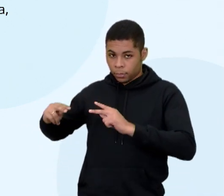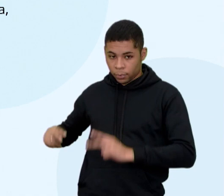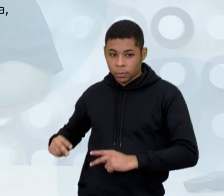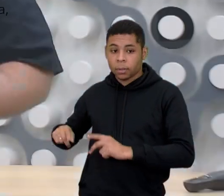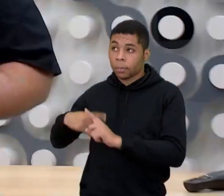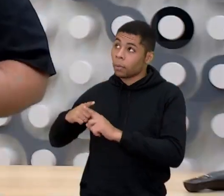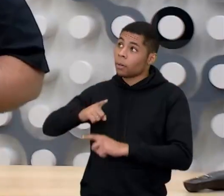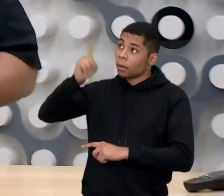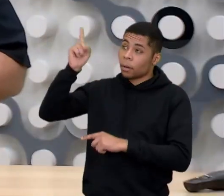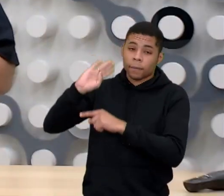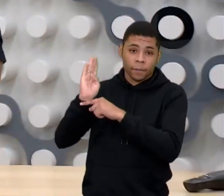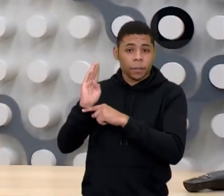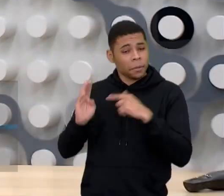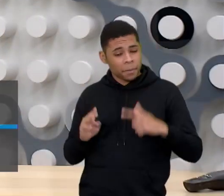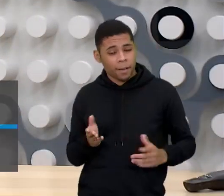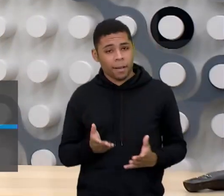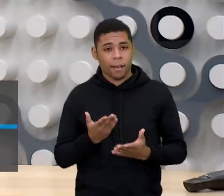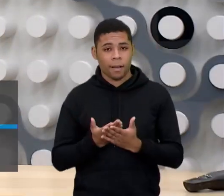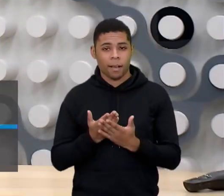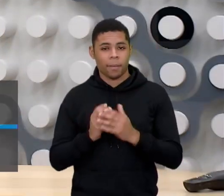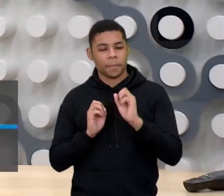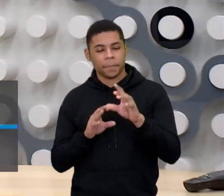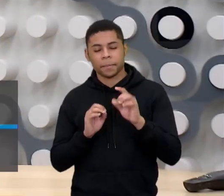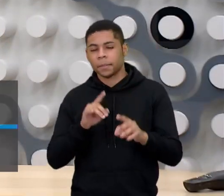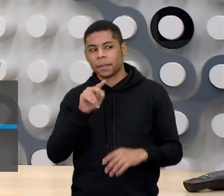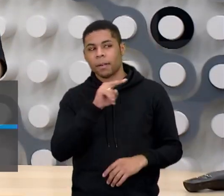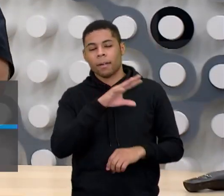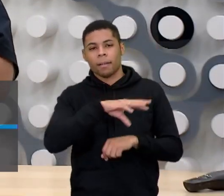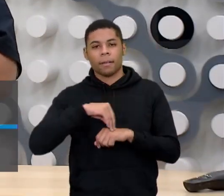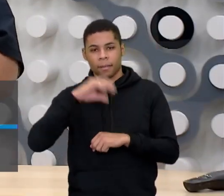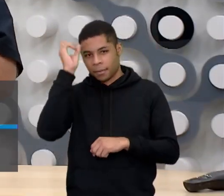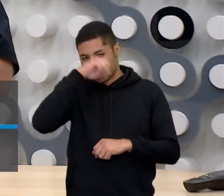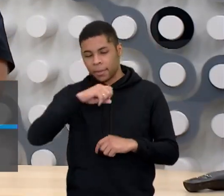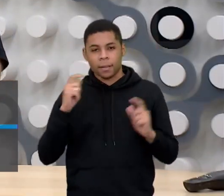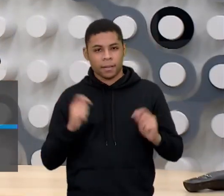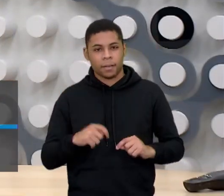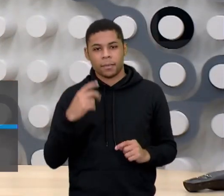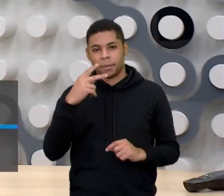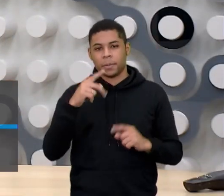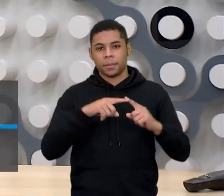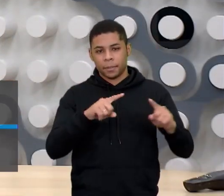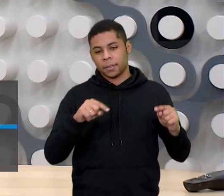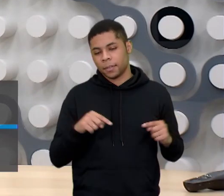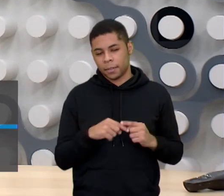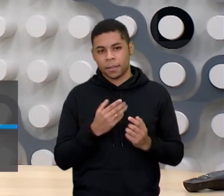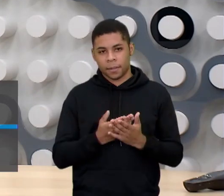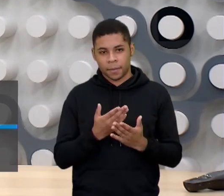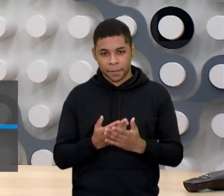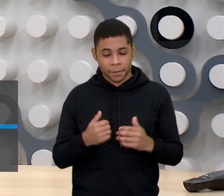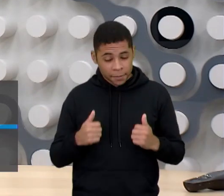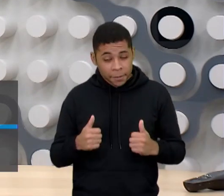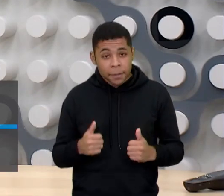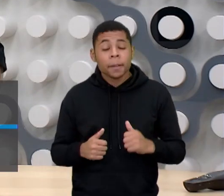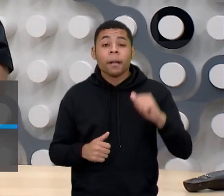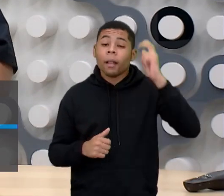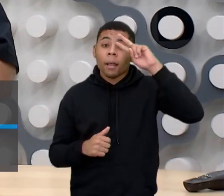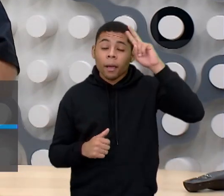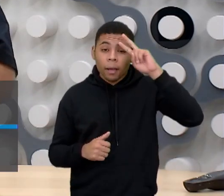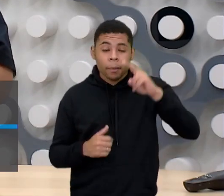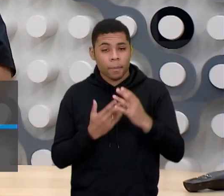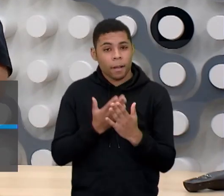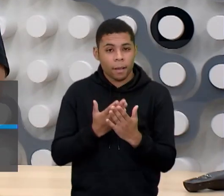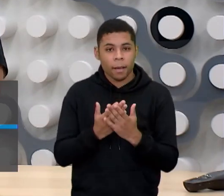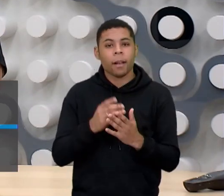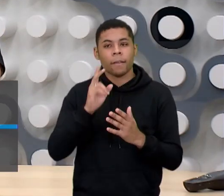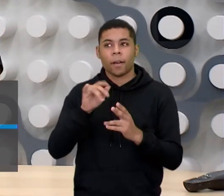da aula que foi fornecida para vocês estarem trabalhando aí a sala de aula invertida, né? Sempre lembrando que as aulas, elas